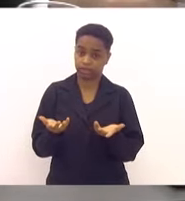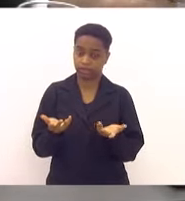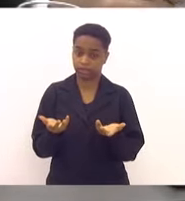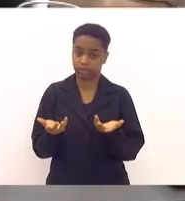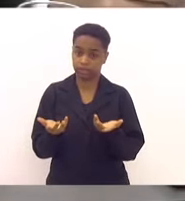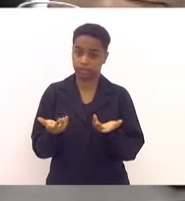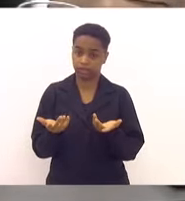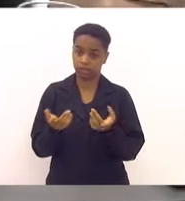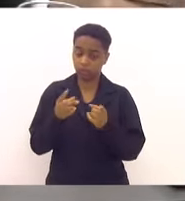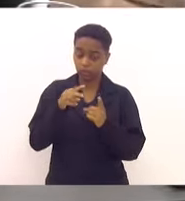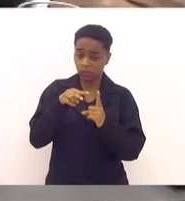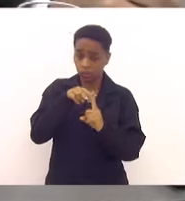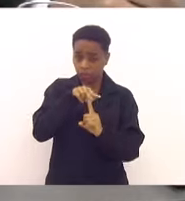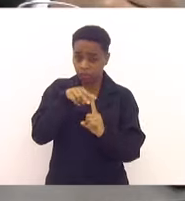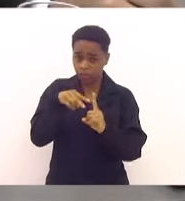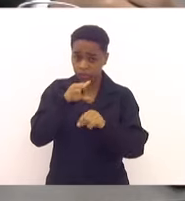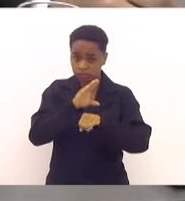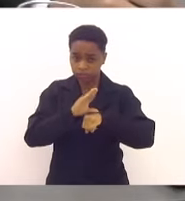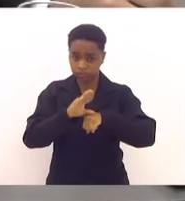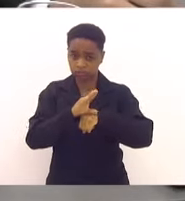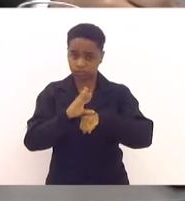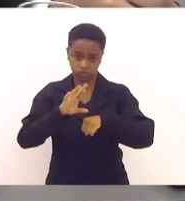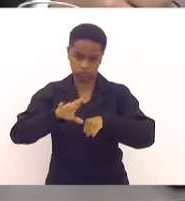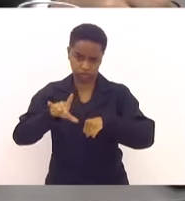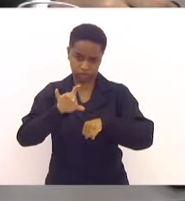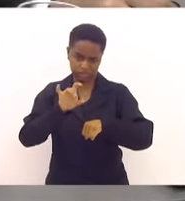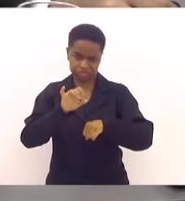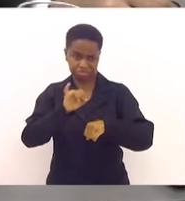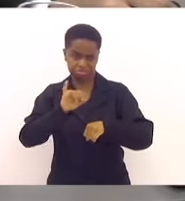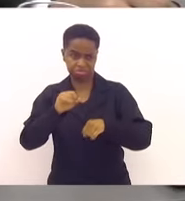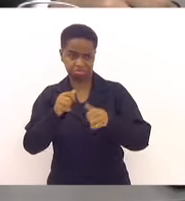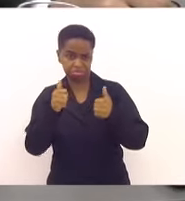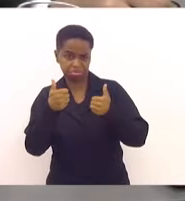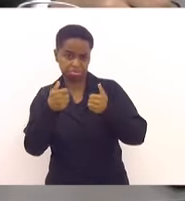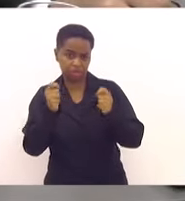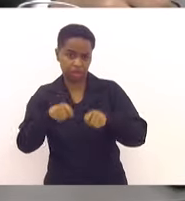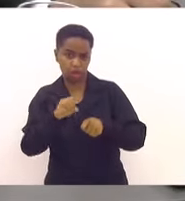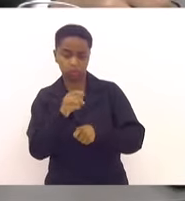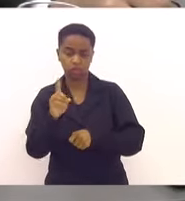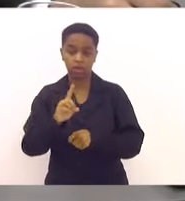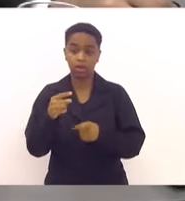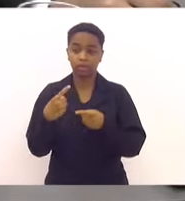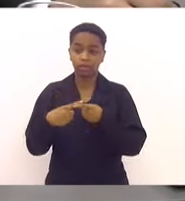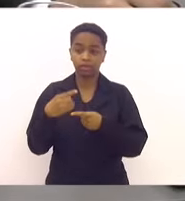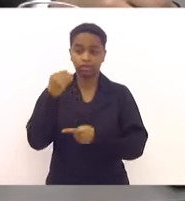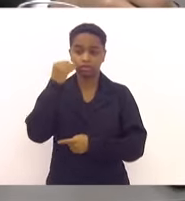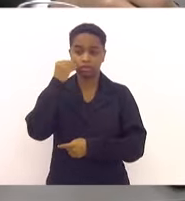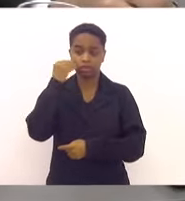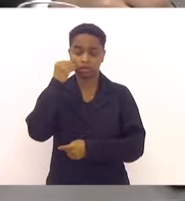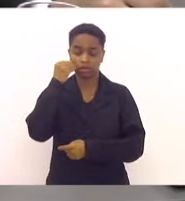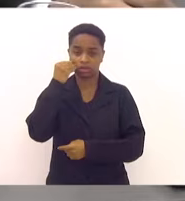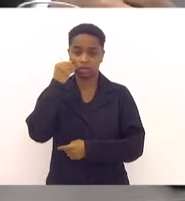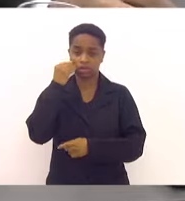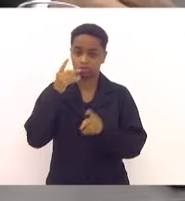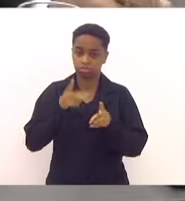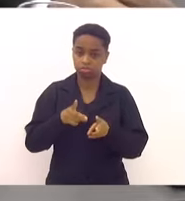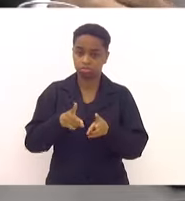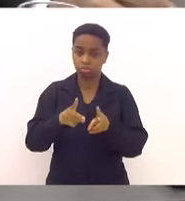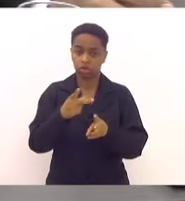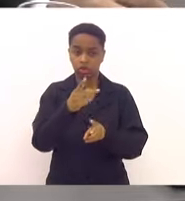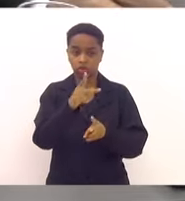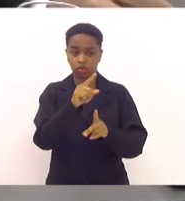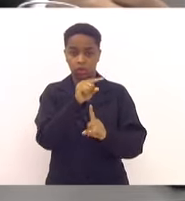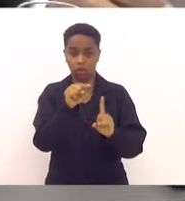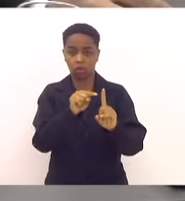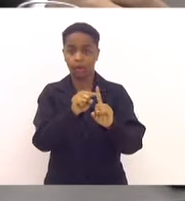do ponto de vista constitucional e não do mérito, poder preservar o vosso intuito, mas